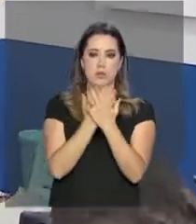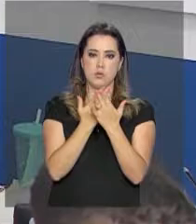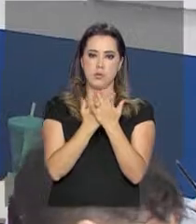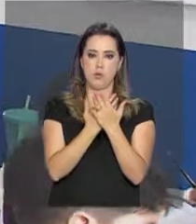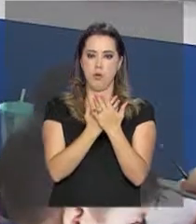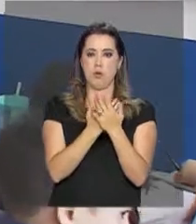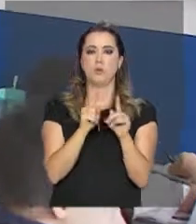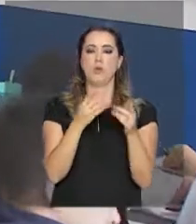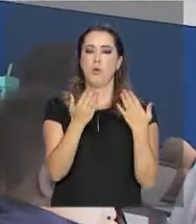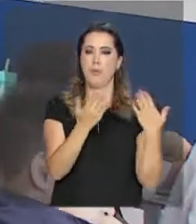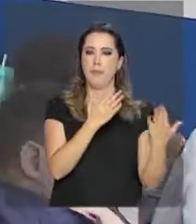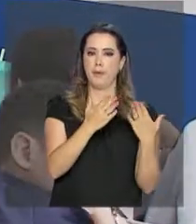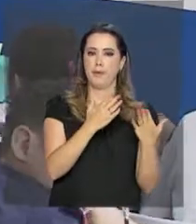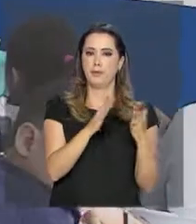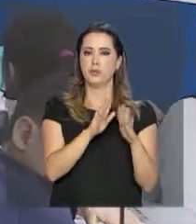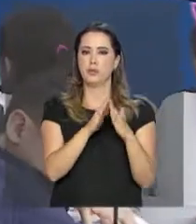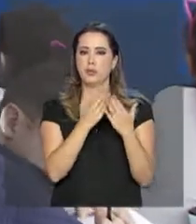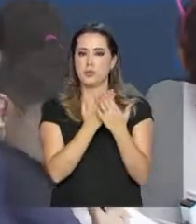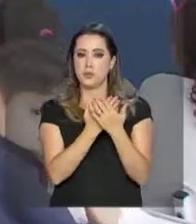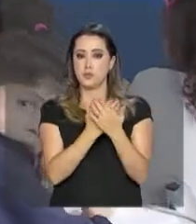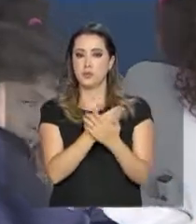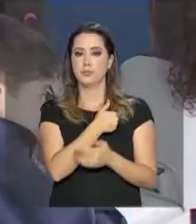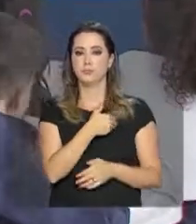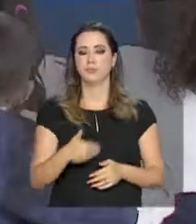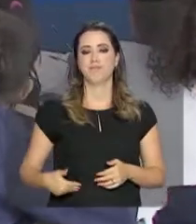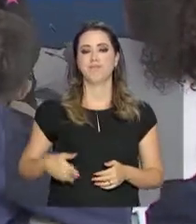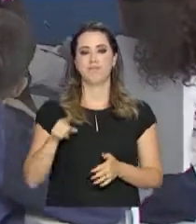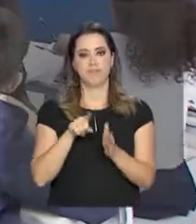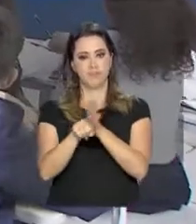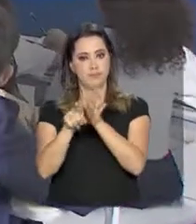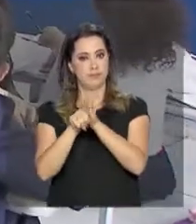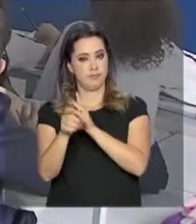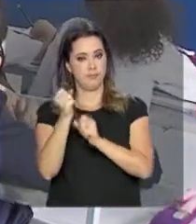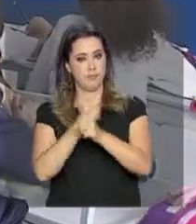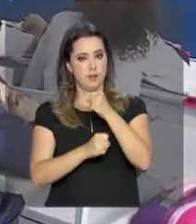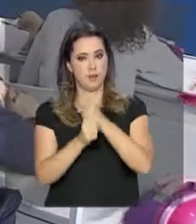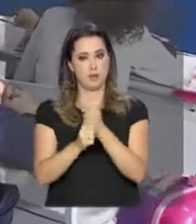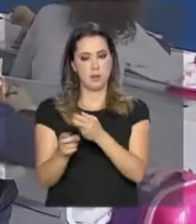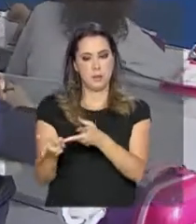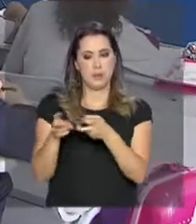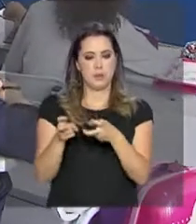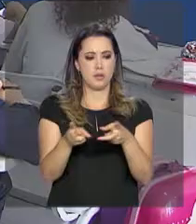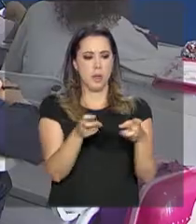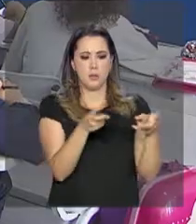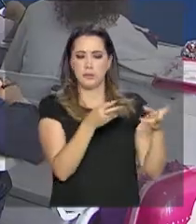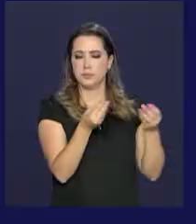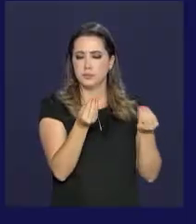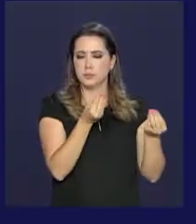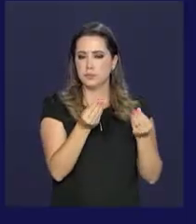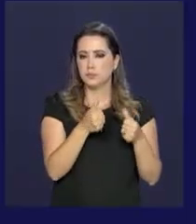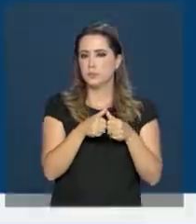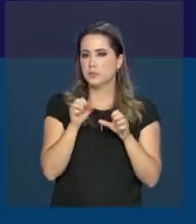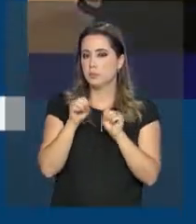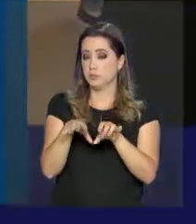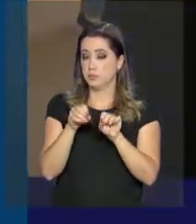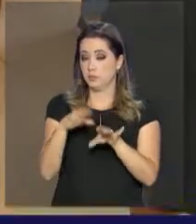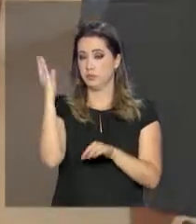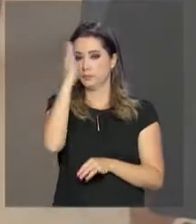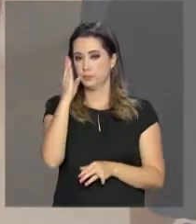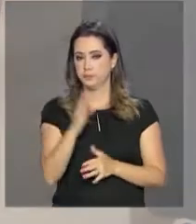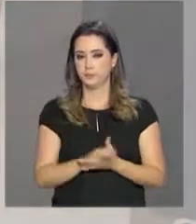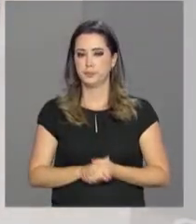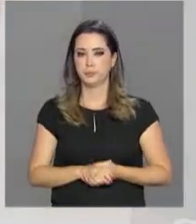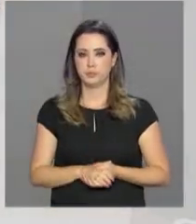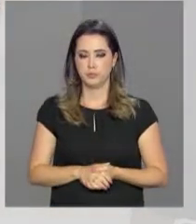constatação é do censo escolar 2017 que faz um raio x da educação no brasil no ano passado a